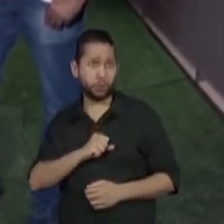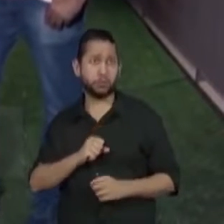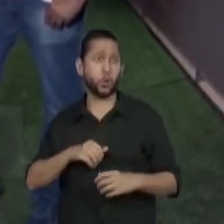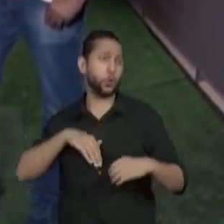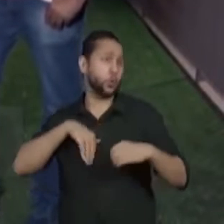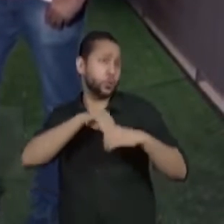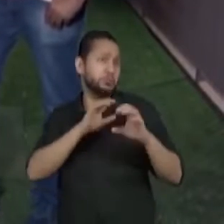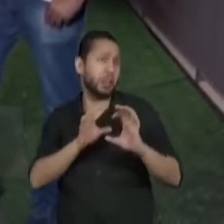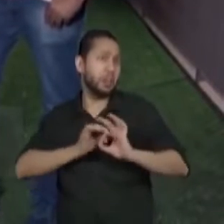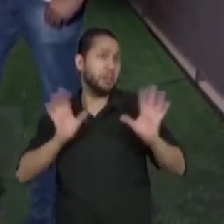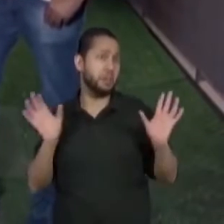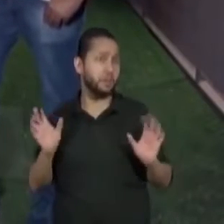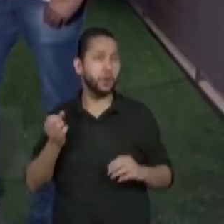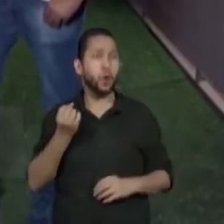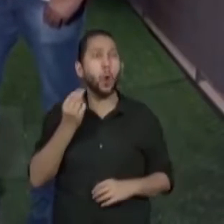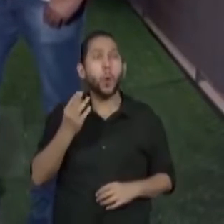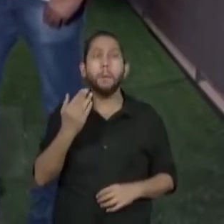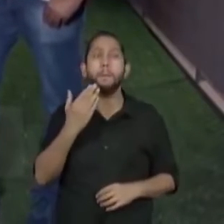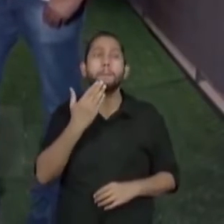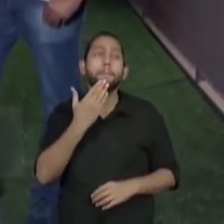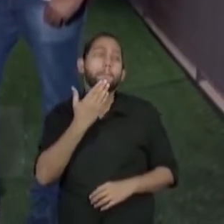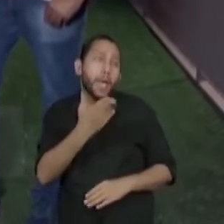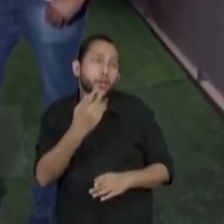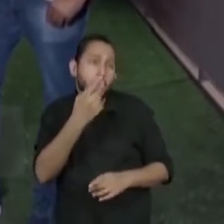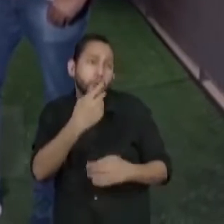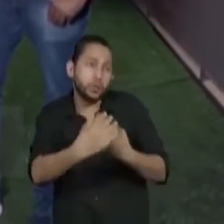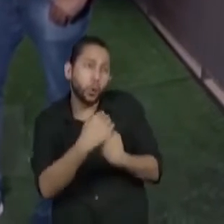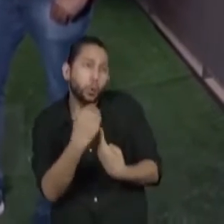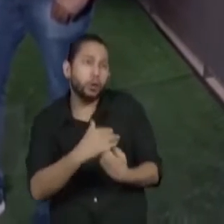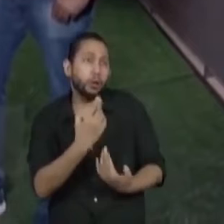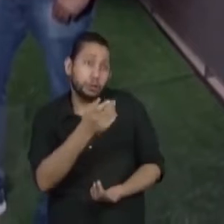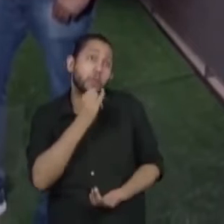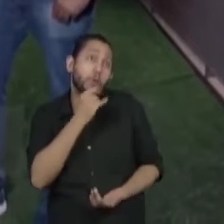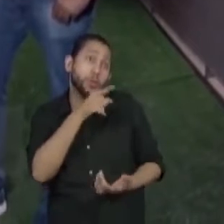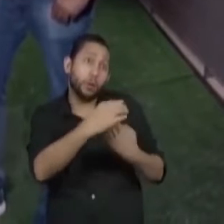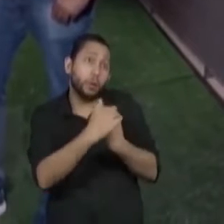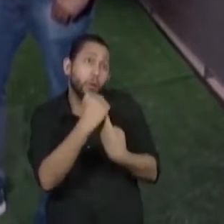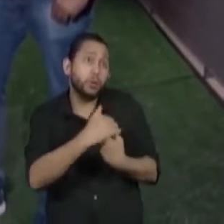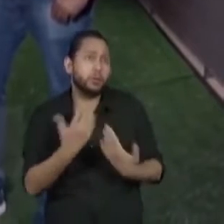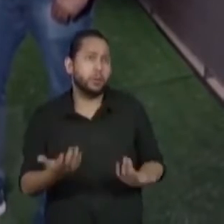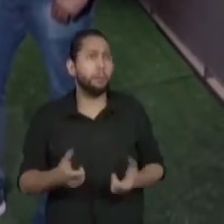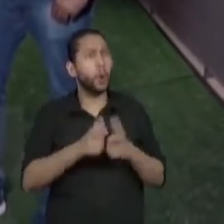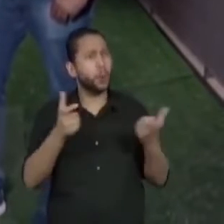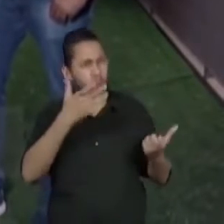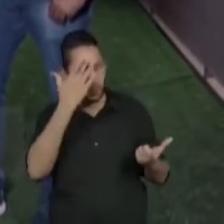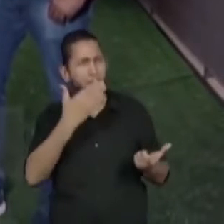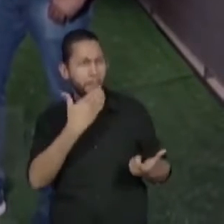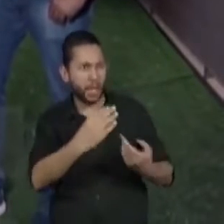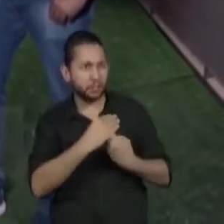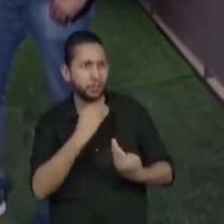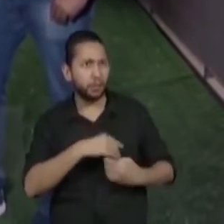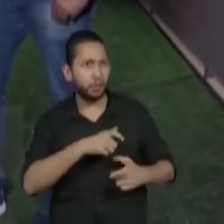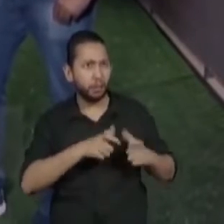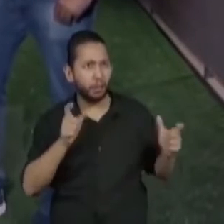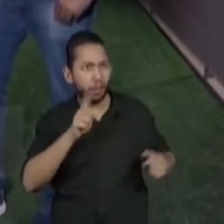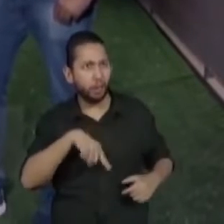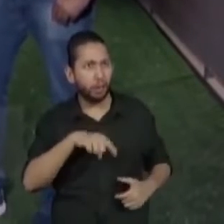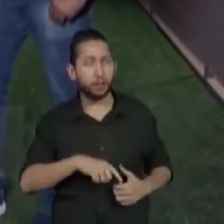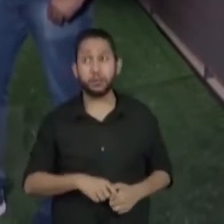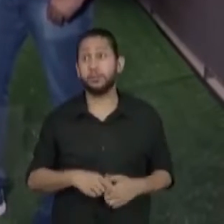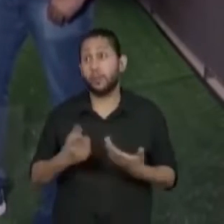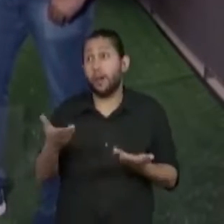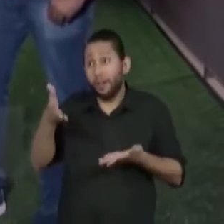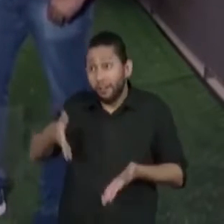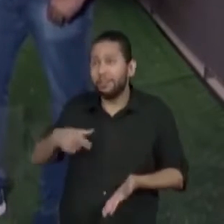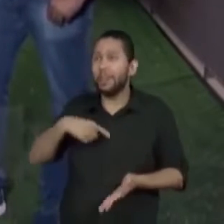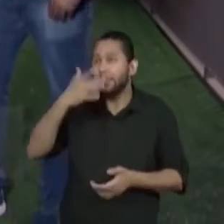livre ou elas pedem, igual eu, que pedi técnica, que pedi explicação? Nossa equipe, né, do